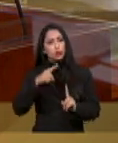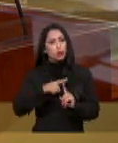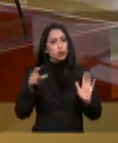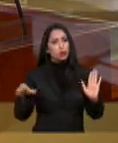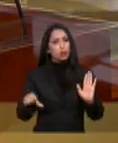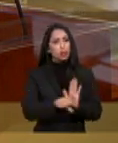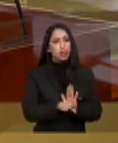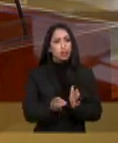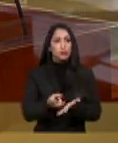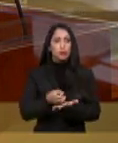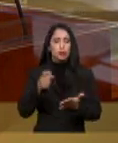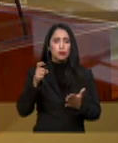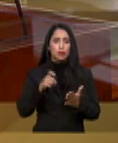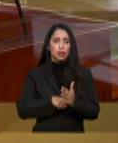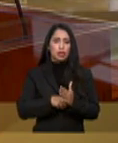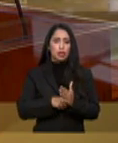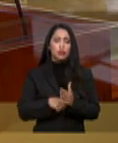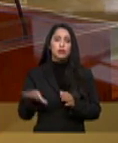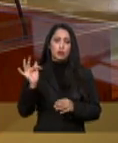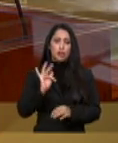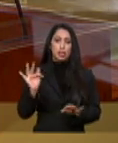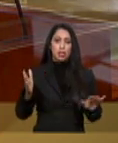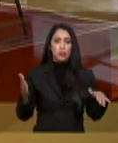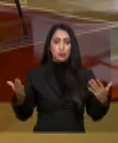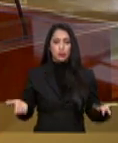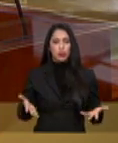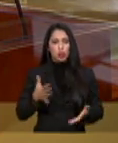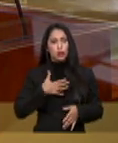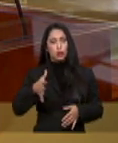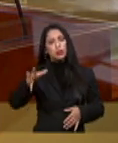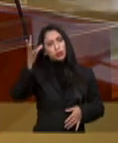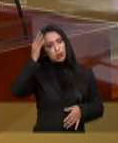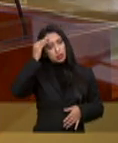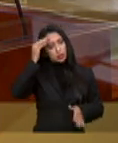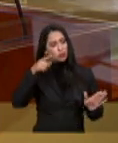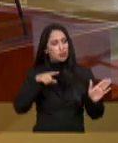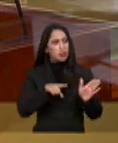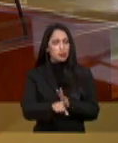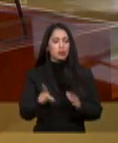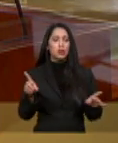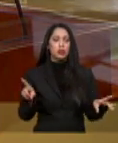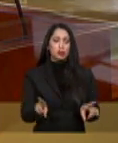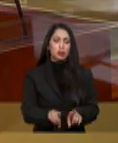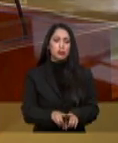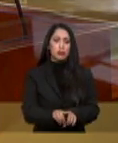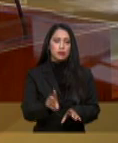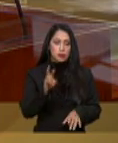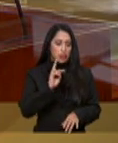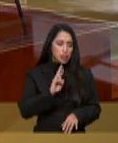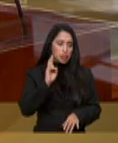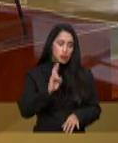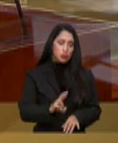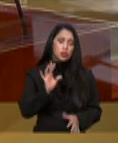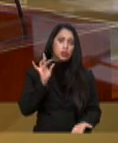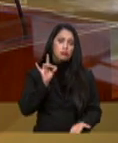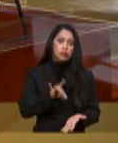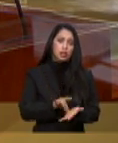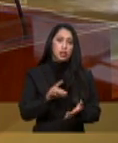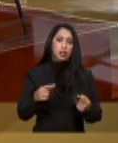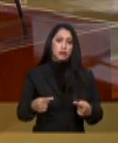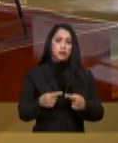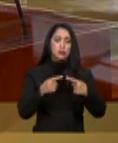relação aos outros tributos federais. A nosso ver, essa pergunta também deve ser respondida de forma afirmativa, pois